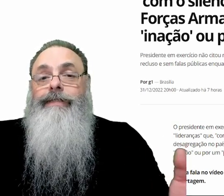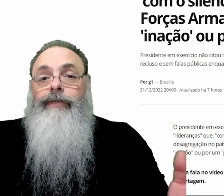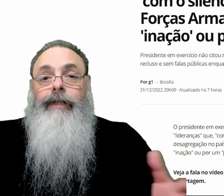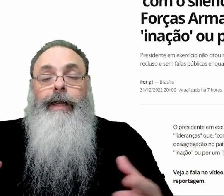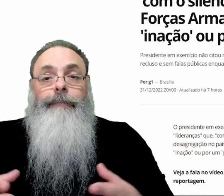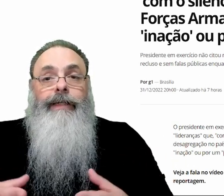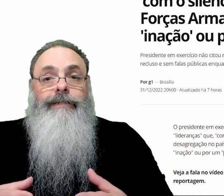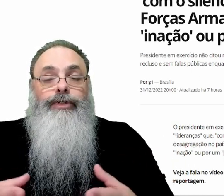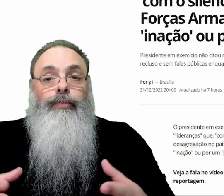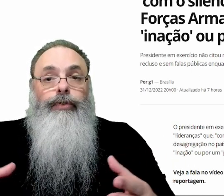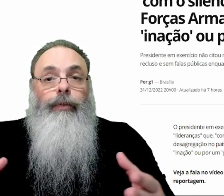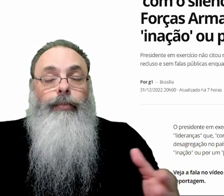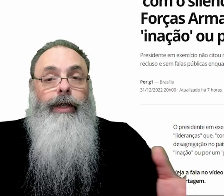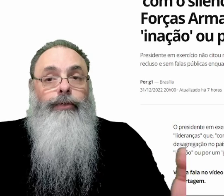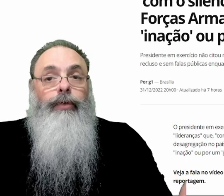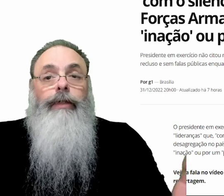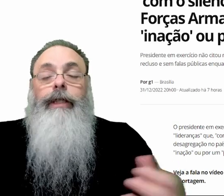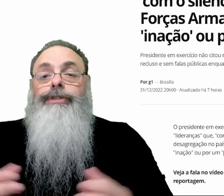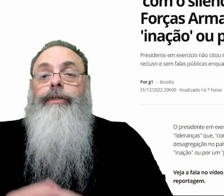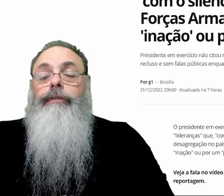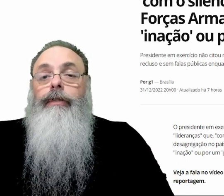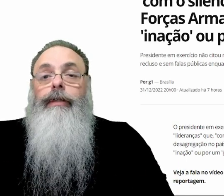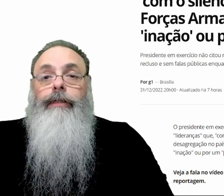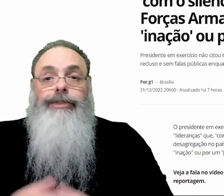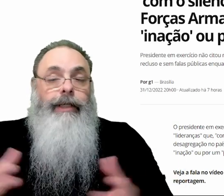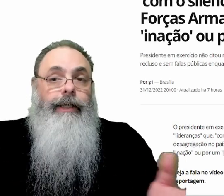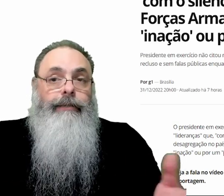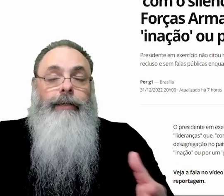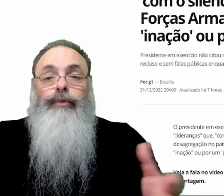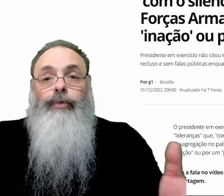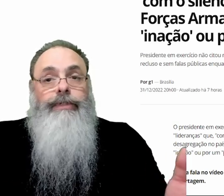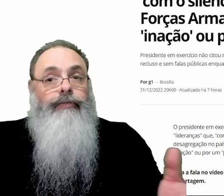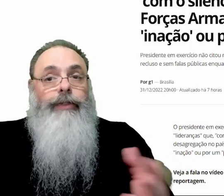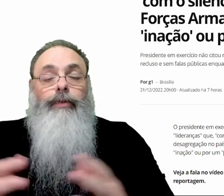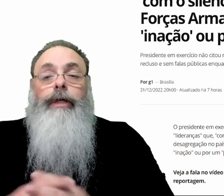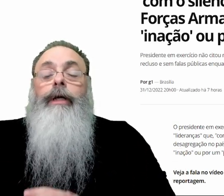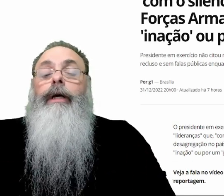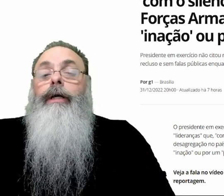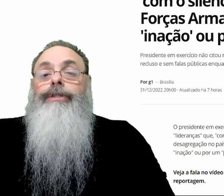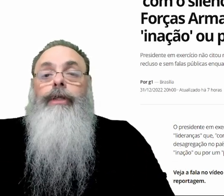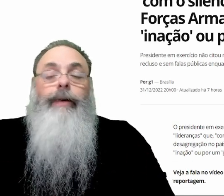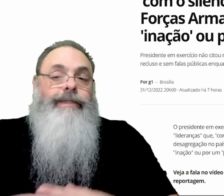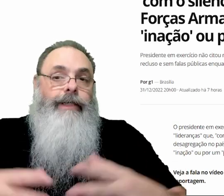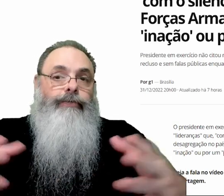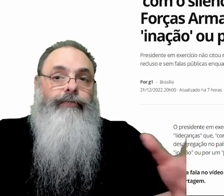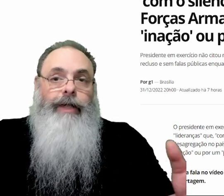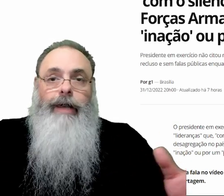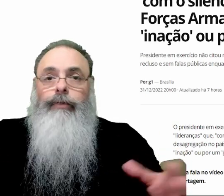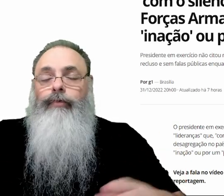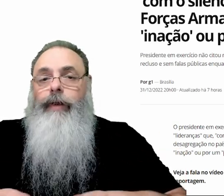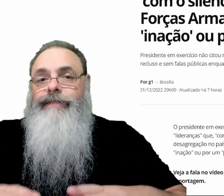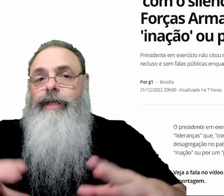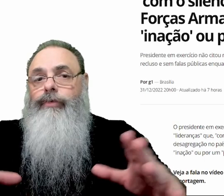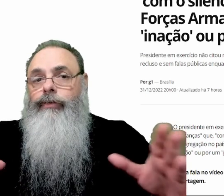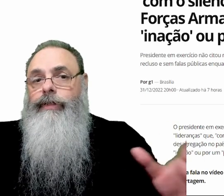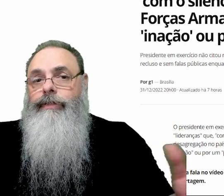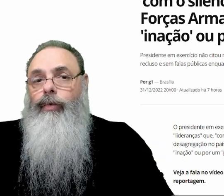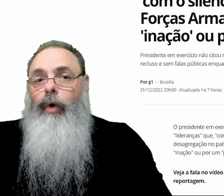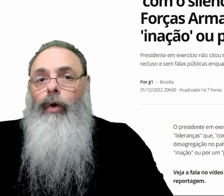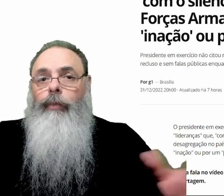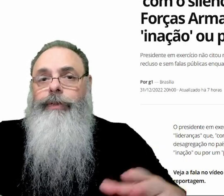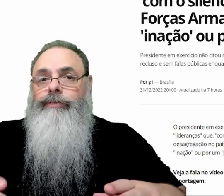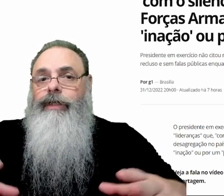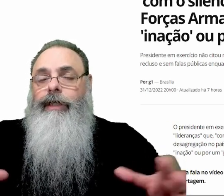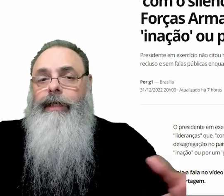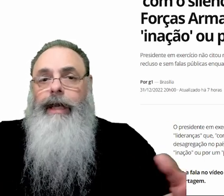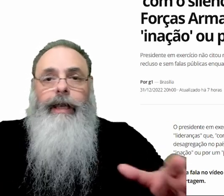aparecendo na cabeça de muito apoiador da direita, né? Muito conservador, de que o exército é fraco, que foi o exército que não quis dar